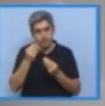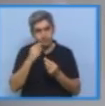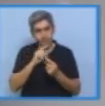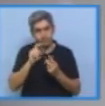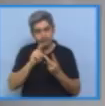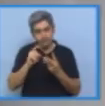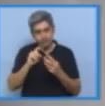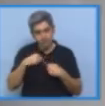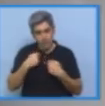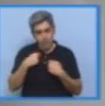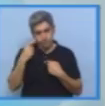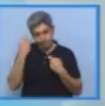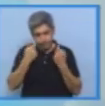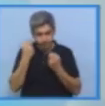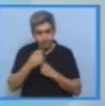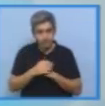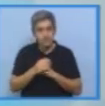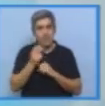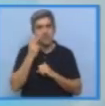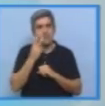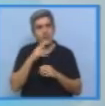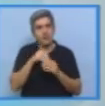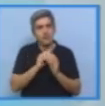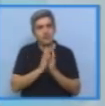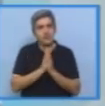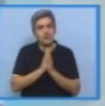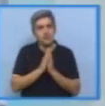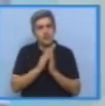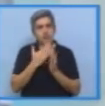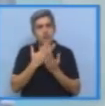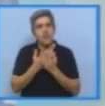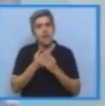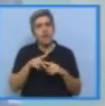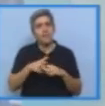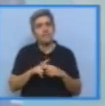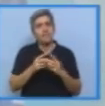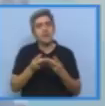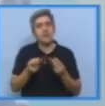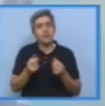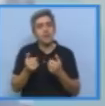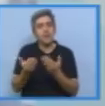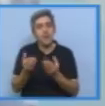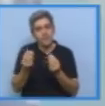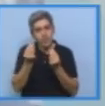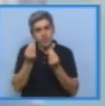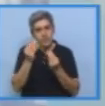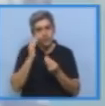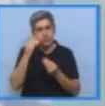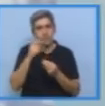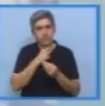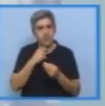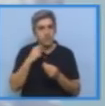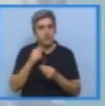questionamento. A vida de seminário, que ferramentas dá para a formação dos futuros